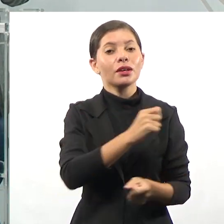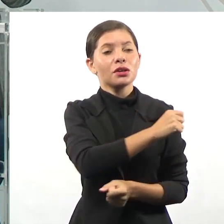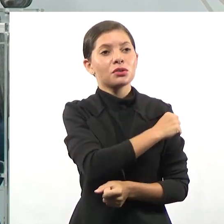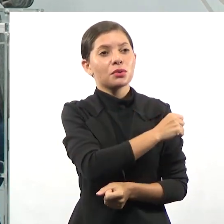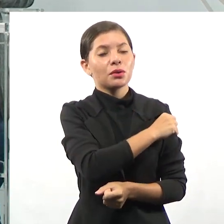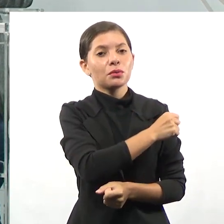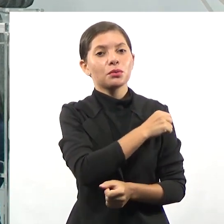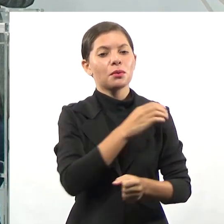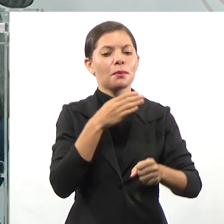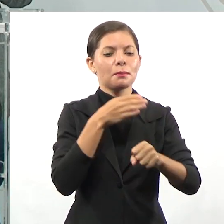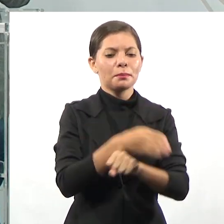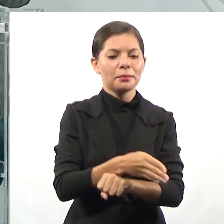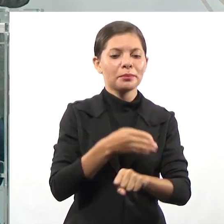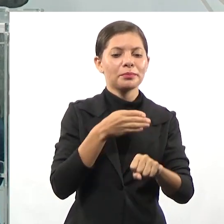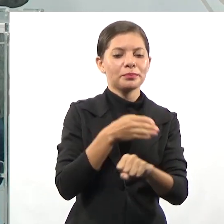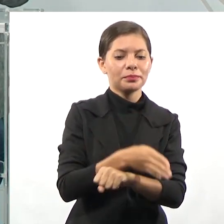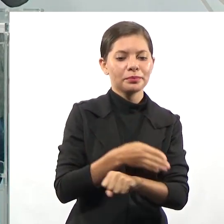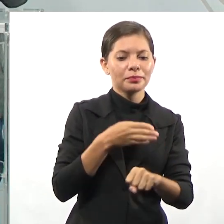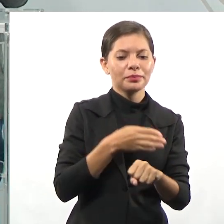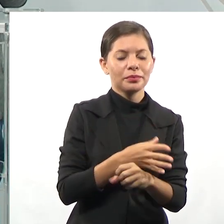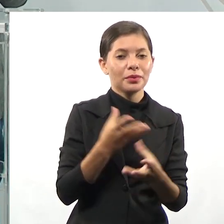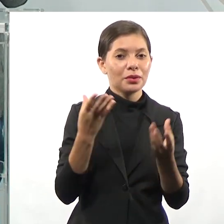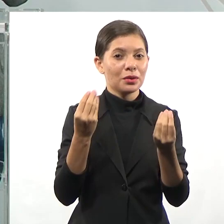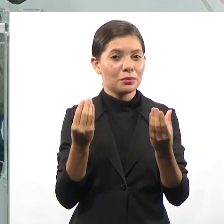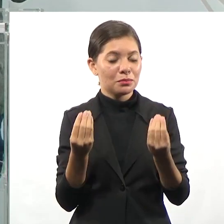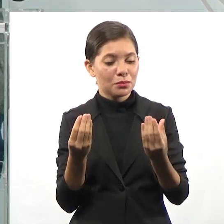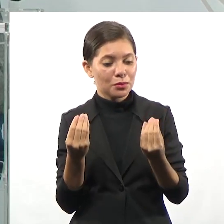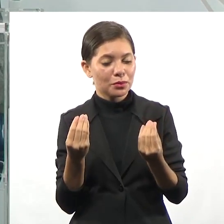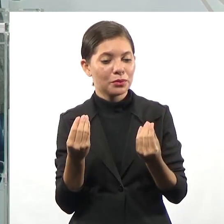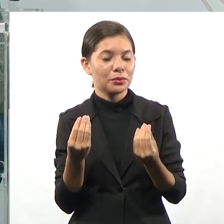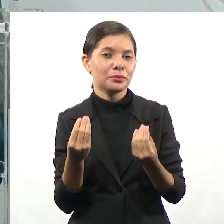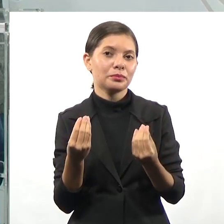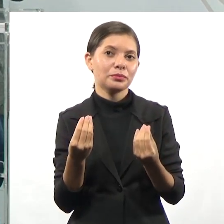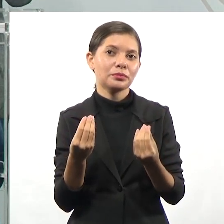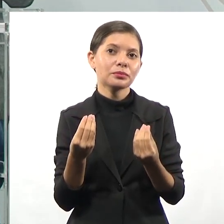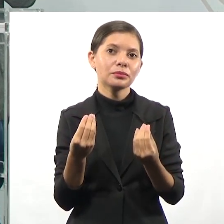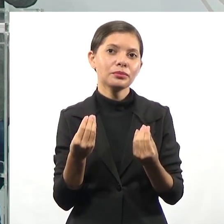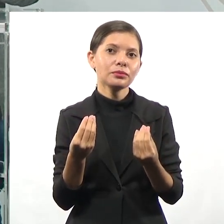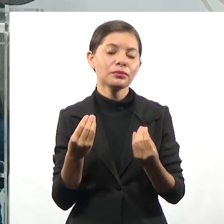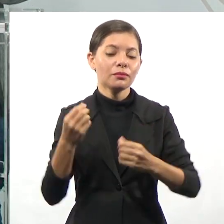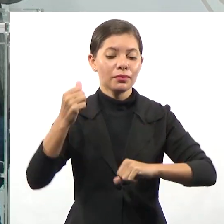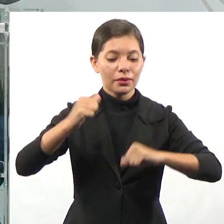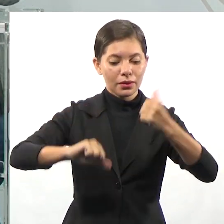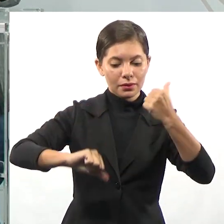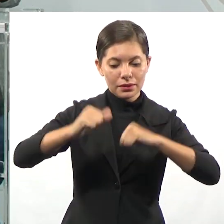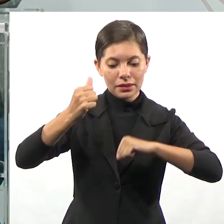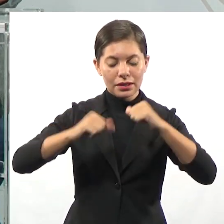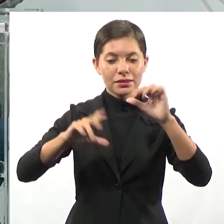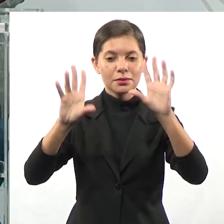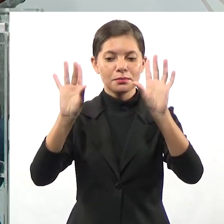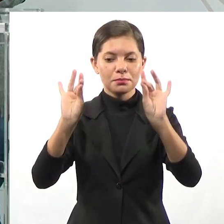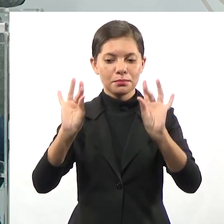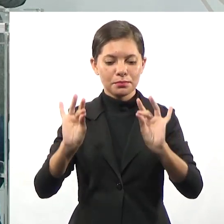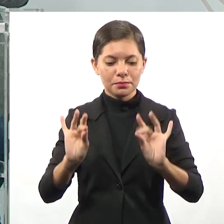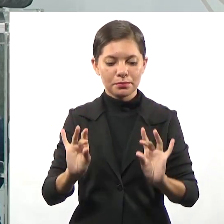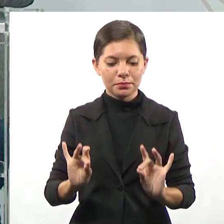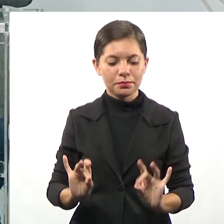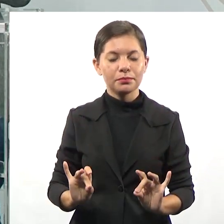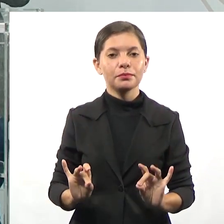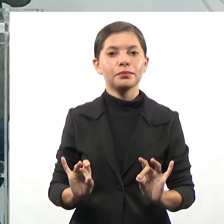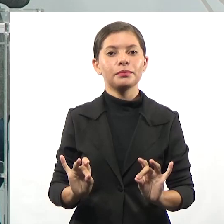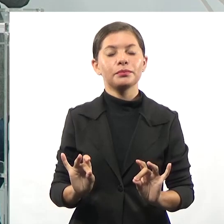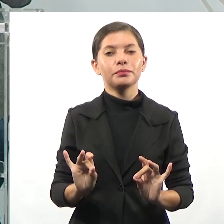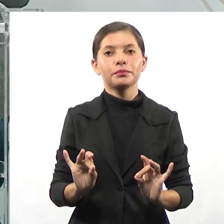Estou fazendo uma análise descritiva, uma associação entre acessar o ambiente e aprovação. Se eu sei